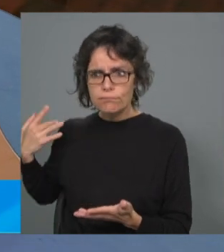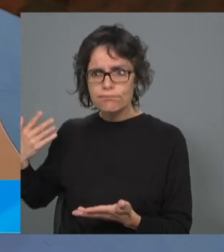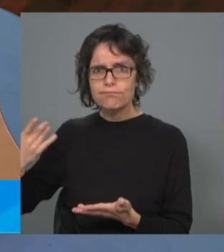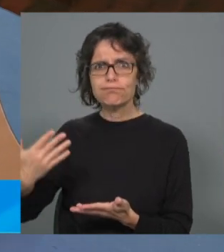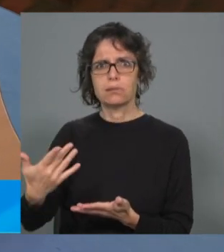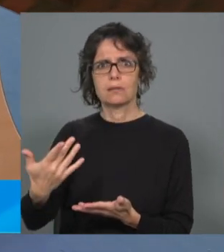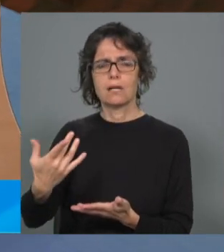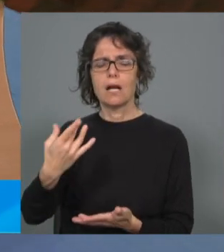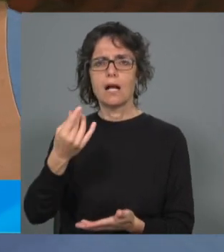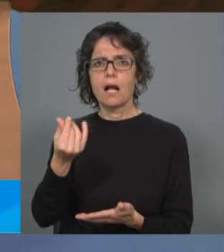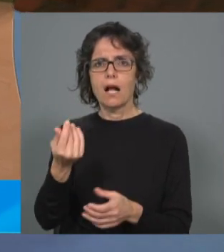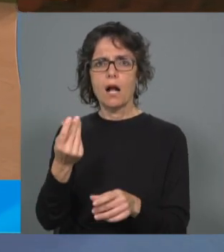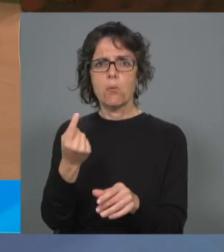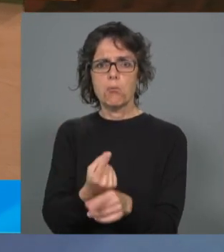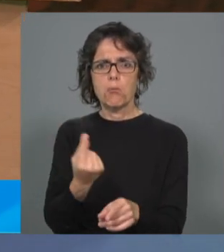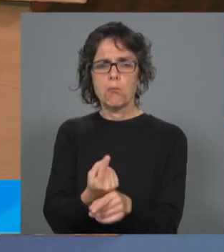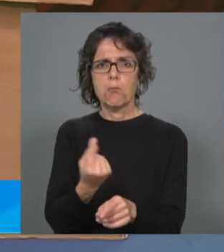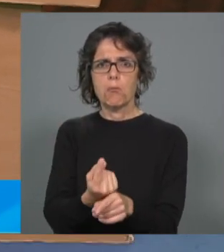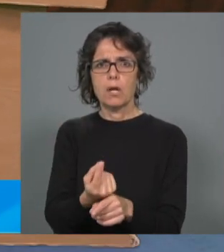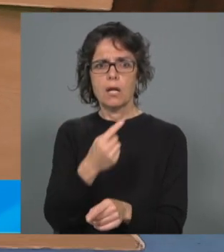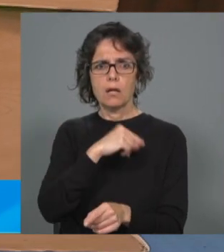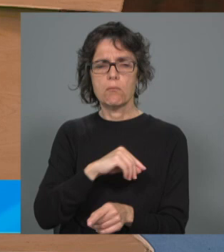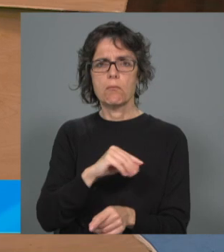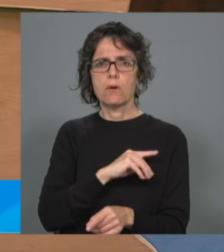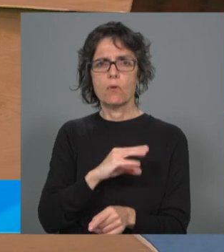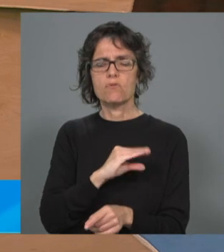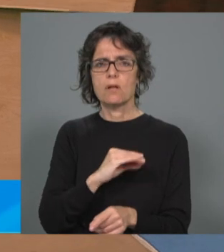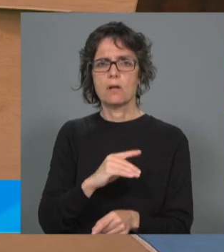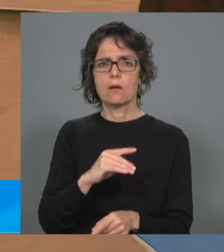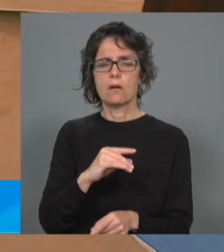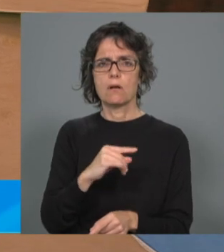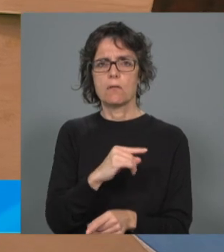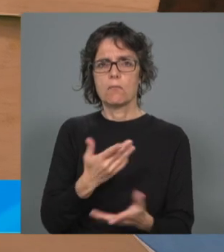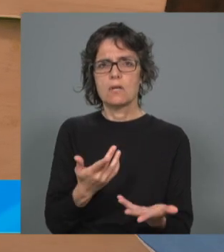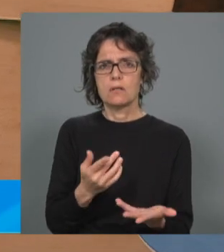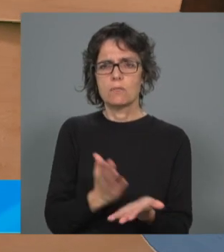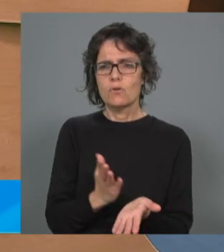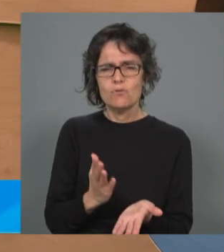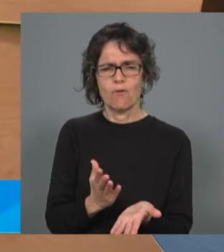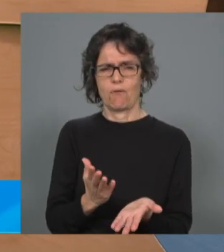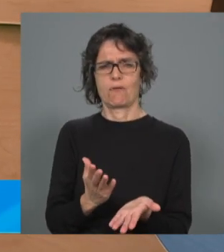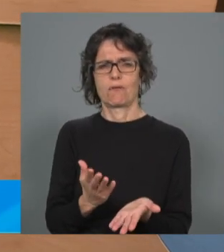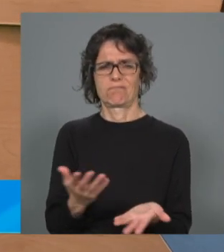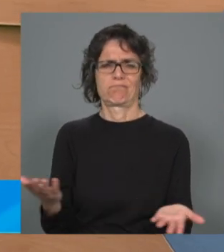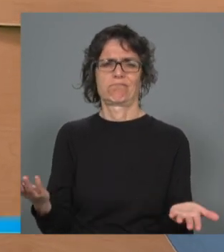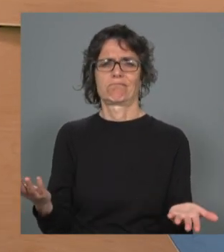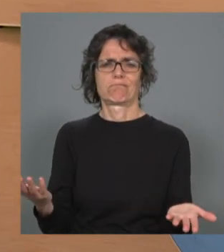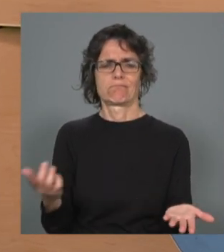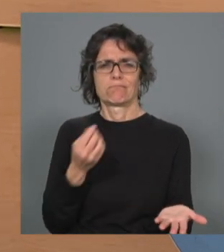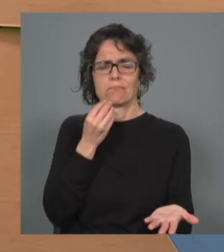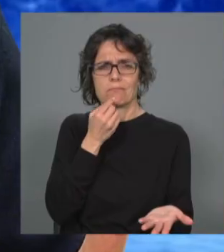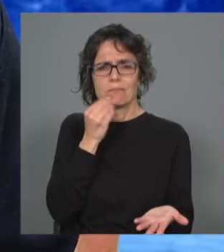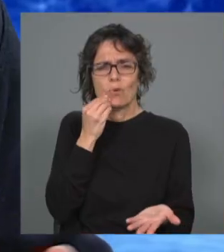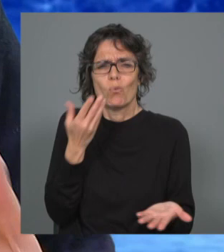trabalho, sempre a ganhar o salário mínimo nacional. Mais euro, menos euro. Não pode acontecer. Não é compreensível. Quer